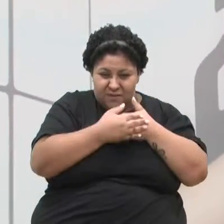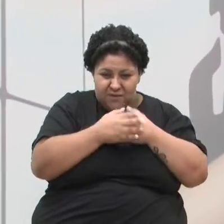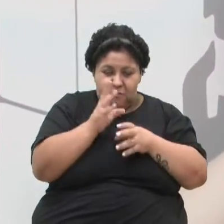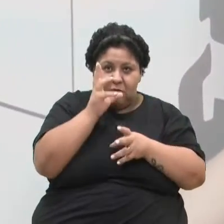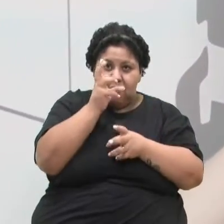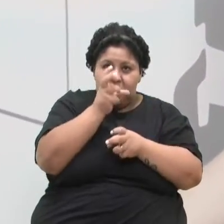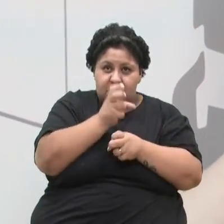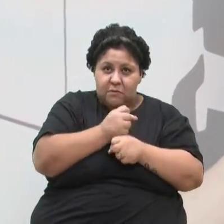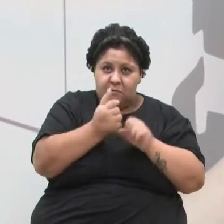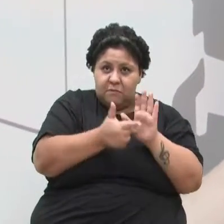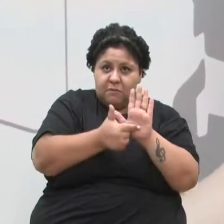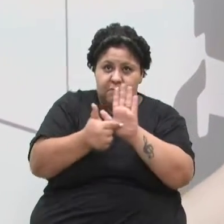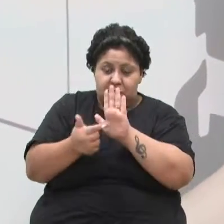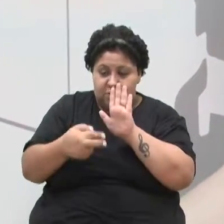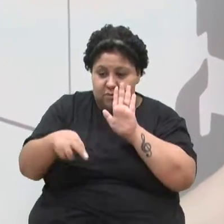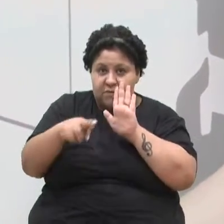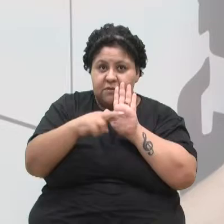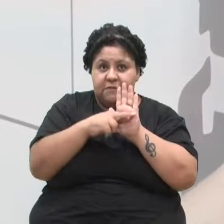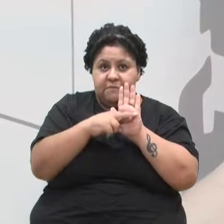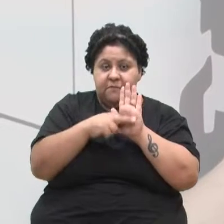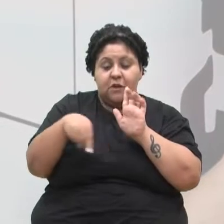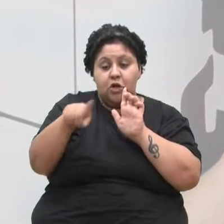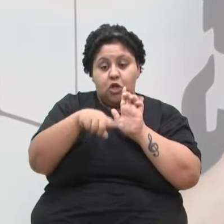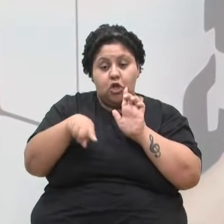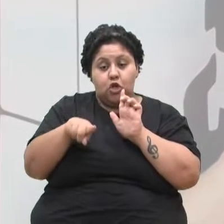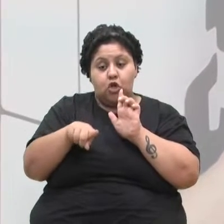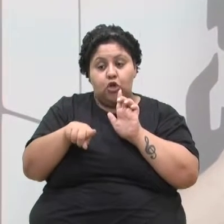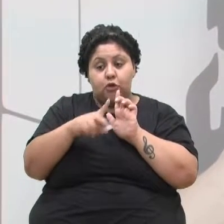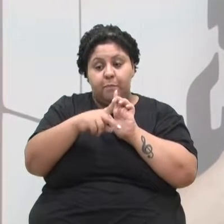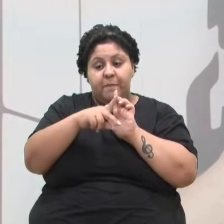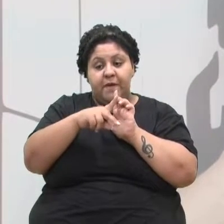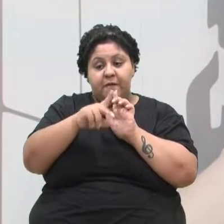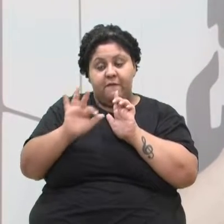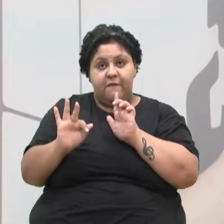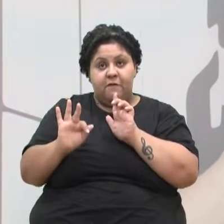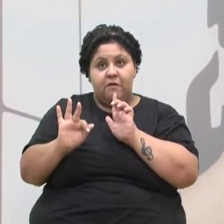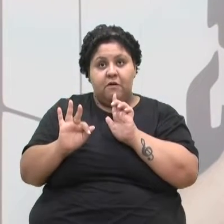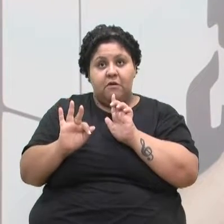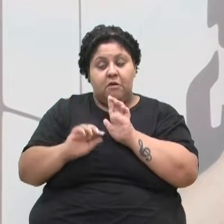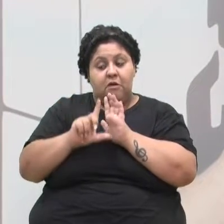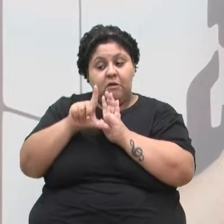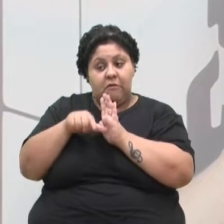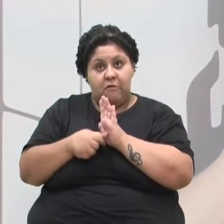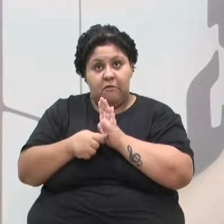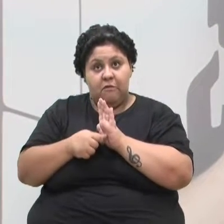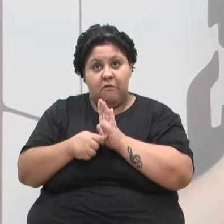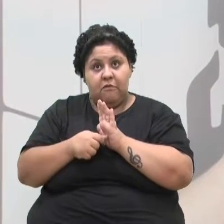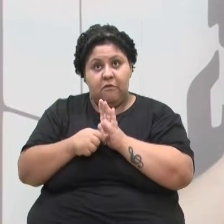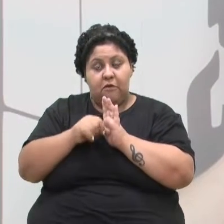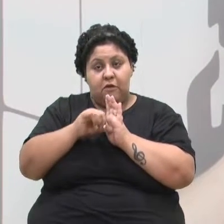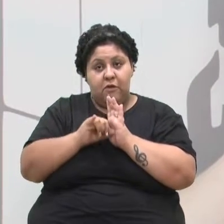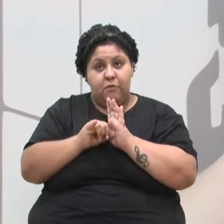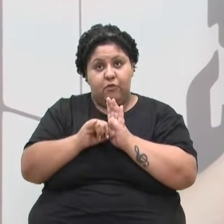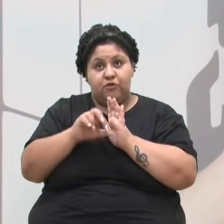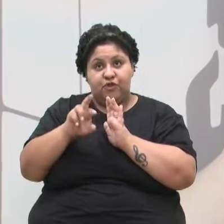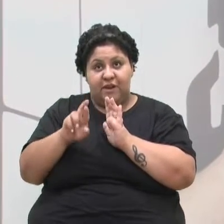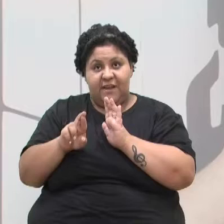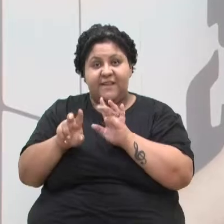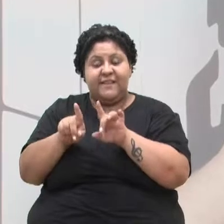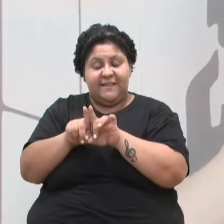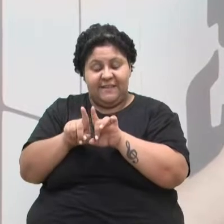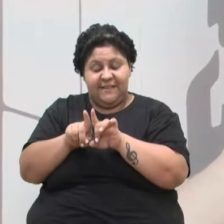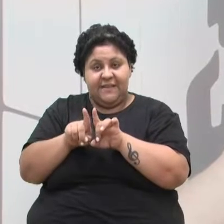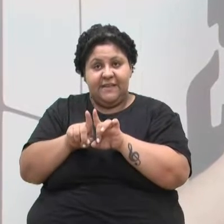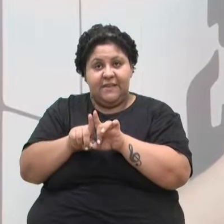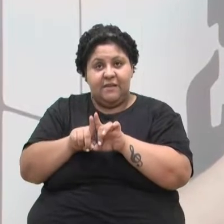balanços, apresentando seus resultados. Nós, como pessoa física, logo, logo já vamos estar fazendo a declaração de imposto de renda. Então, existe um